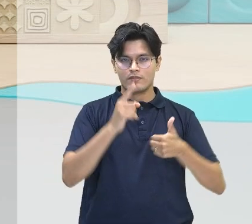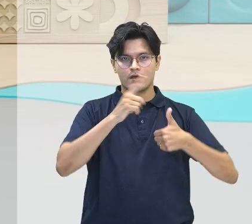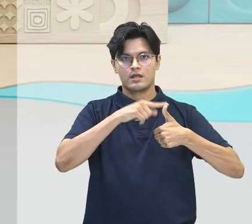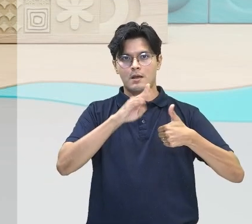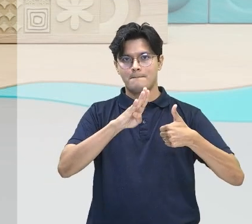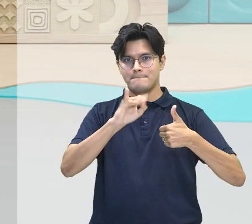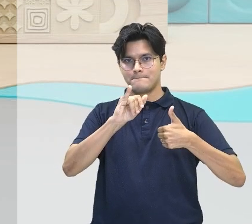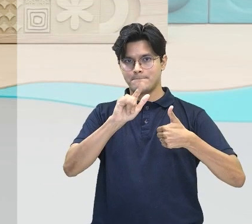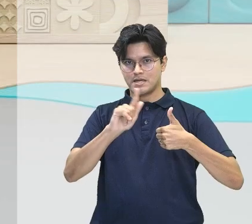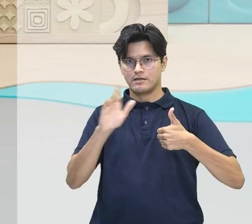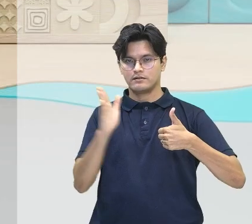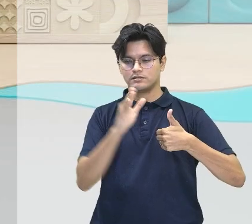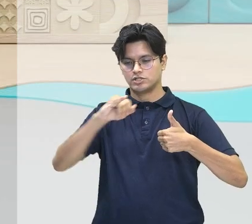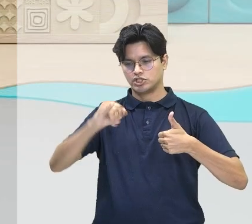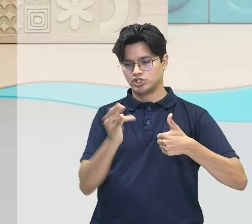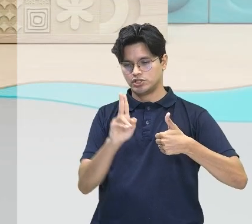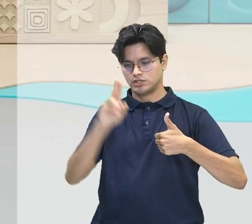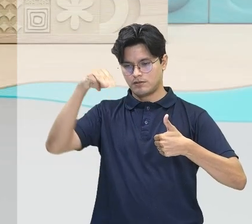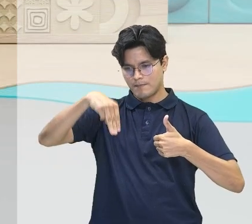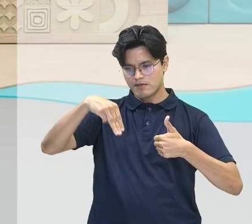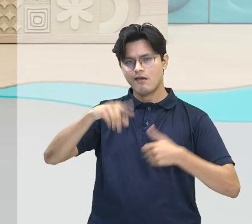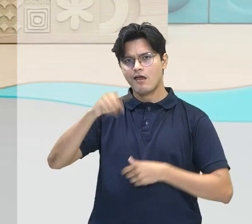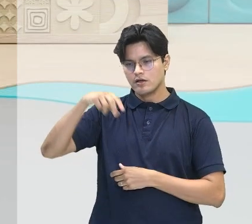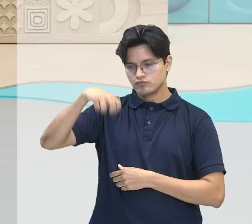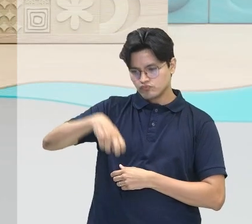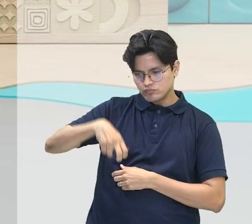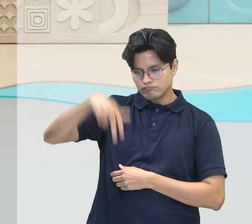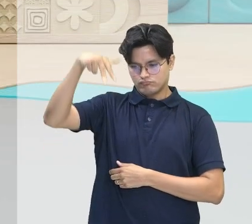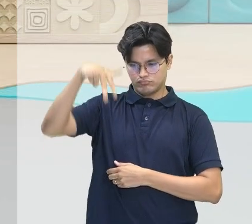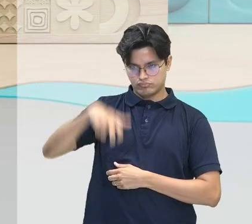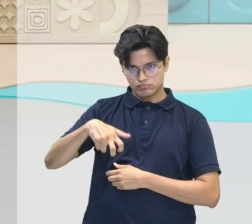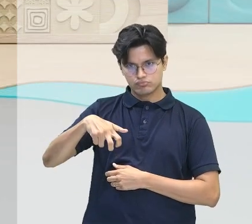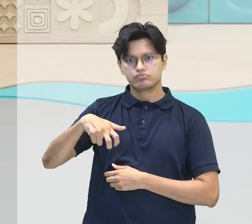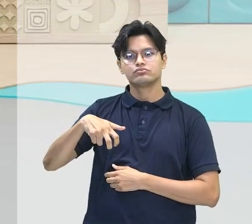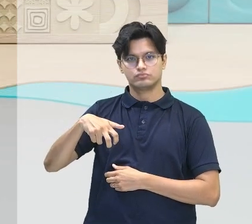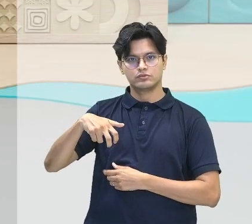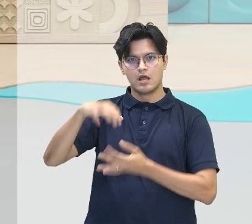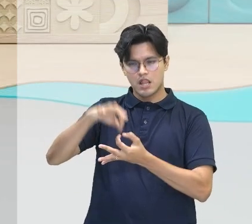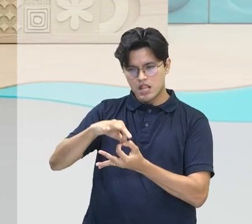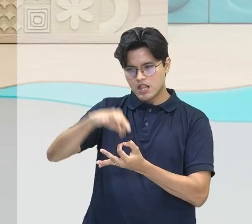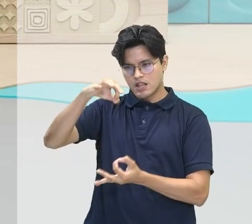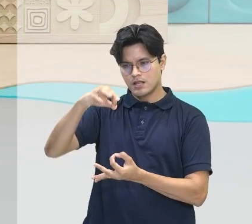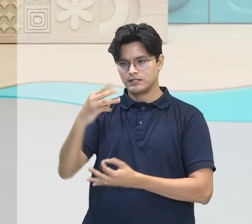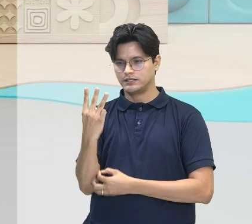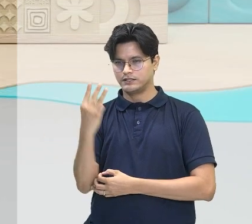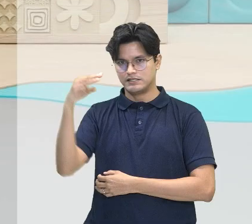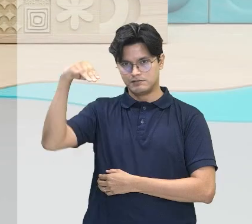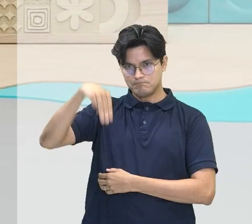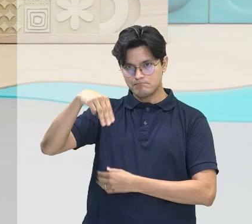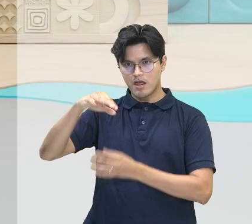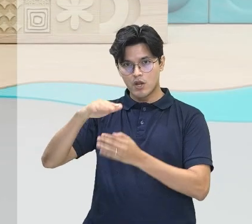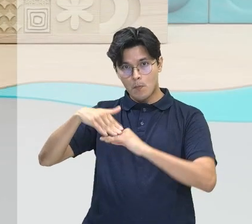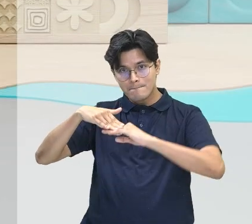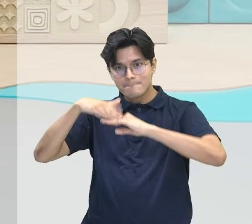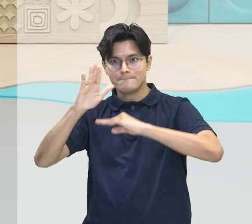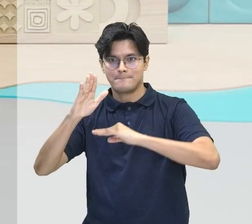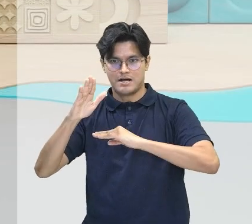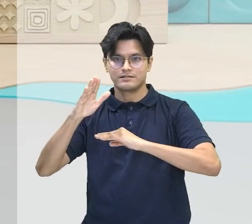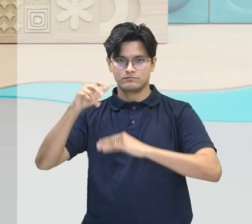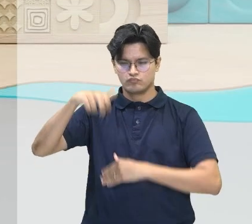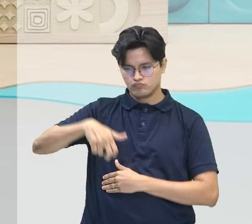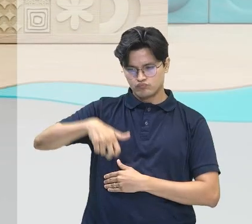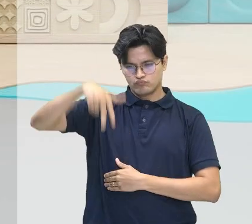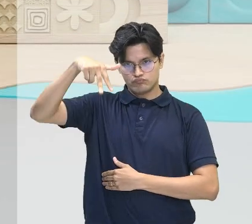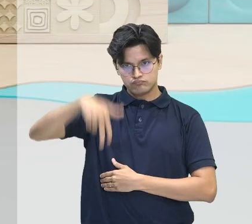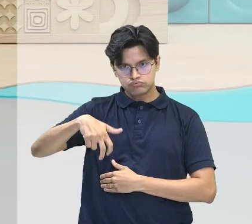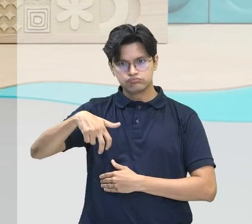aquele grande salto que geralmente é feito ali a mais de 3 metros de altura, e esse grande salto, ele